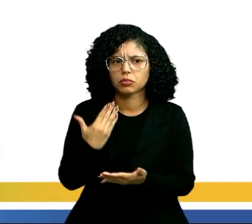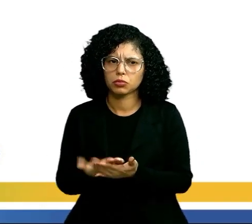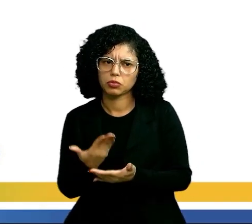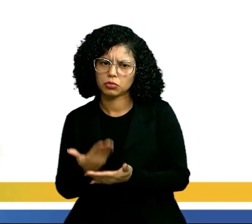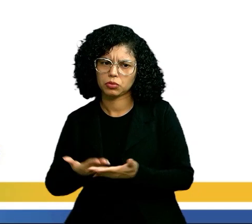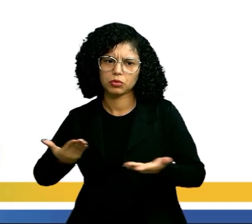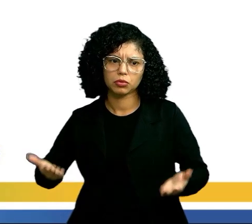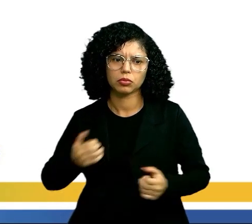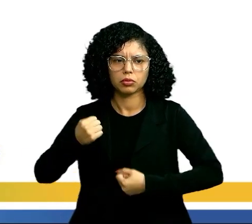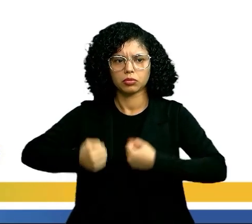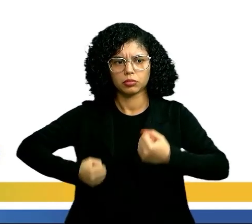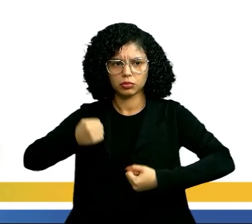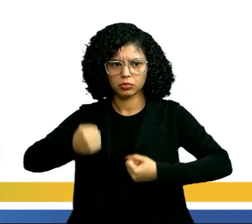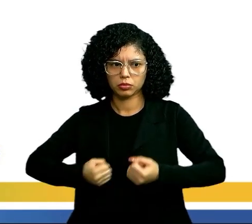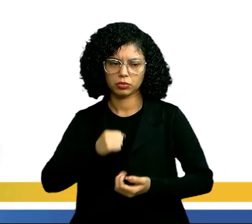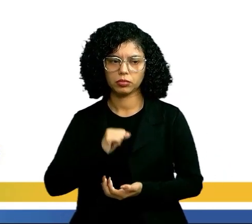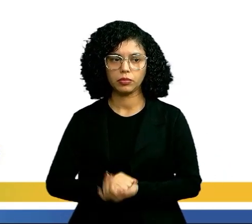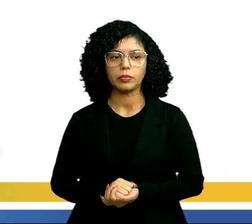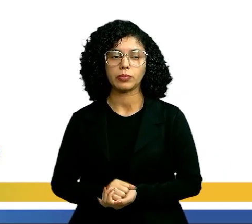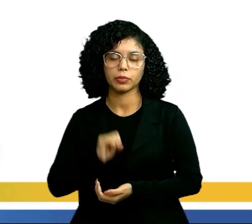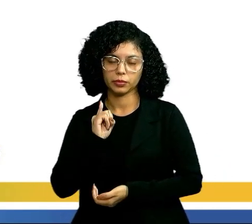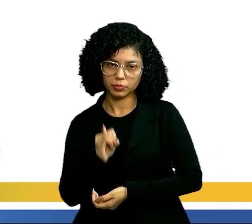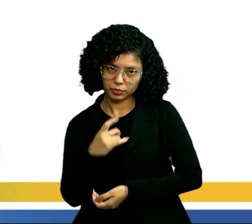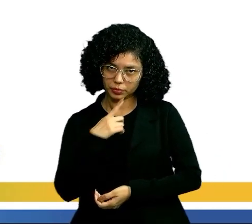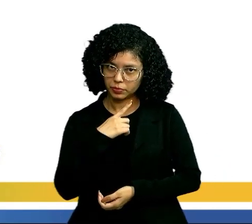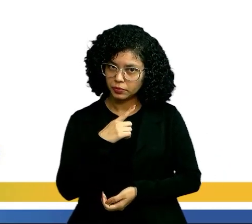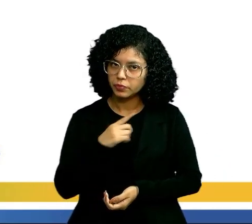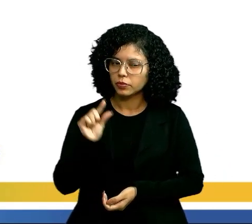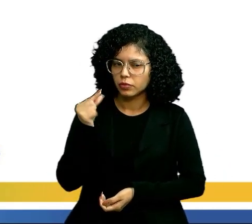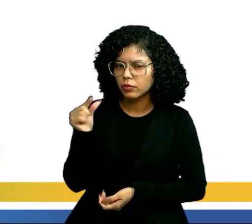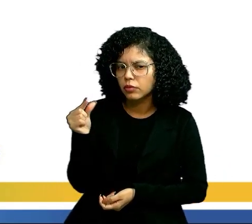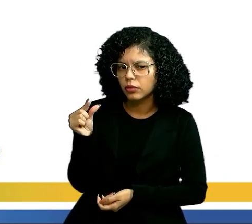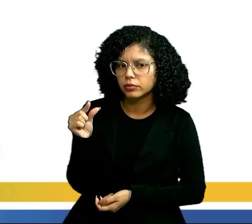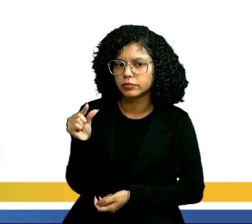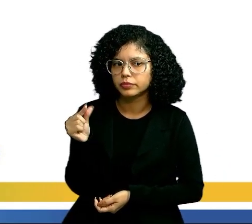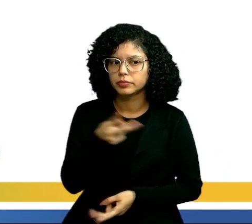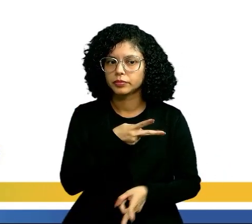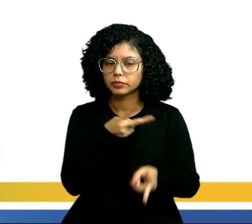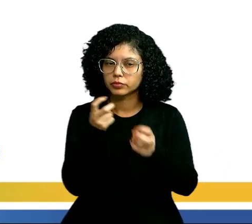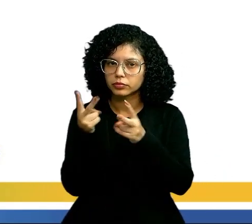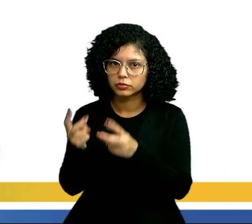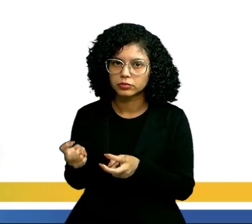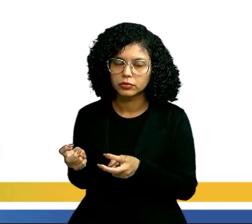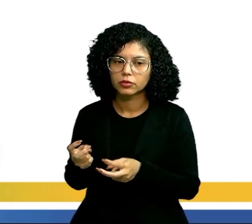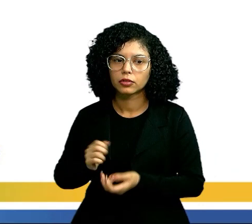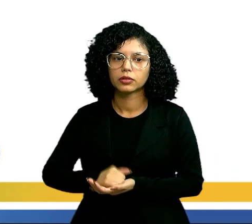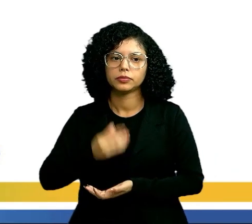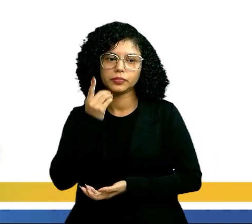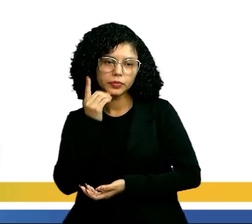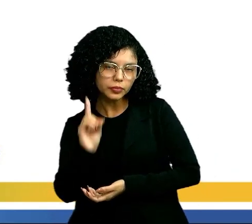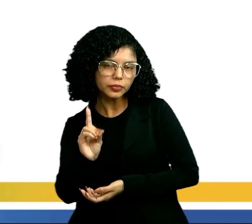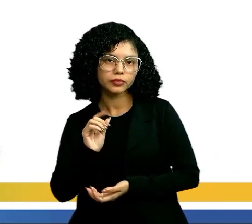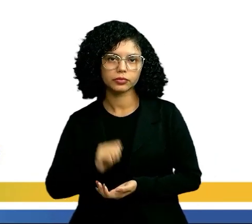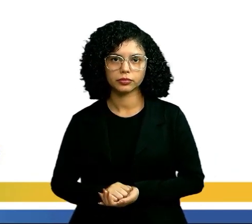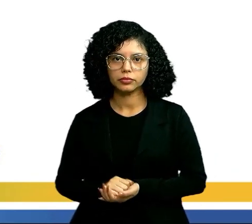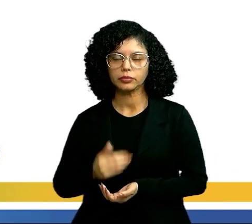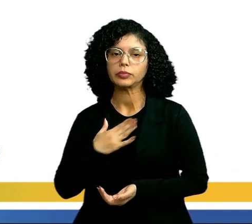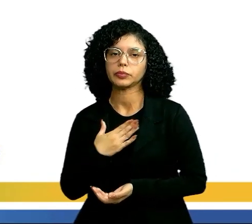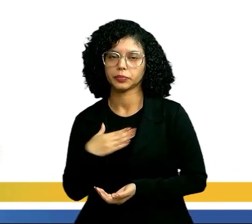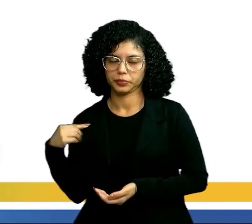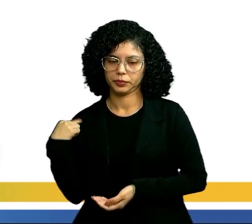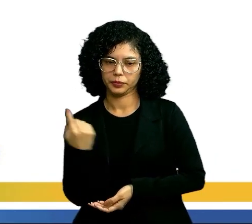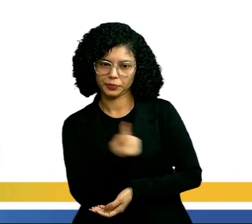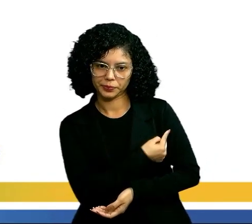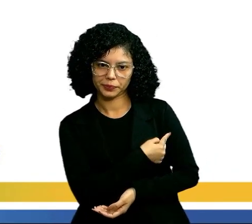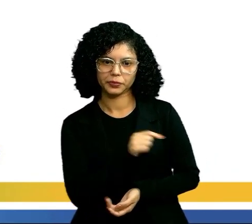estudar transportes? Se eu tiver o mínimo de observação no meu dia a dia, né, ao meu redor,